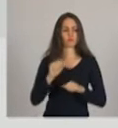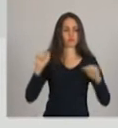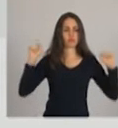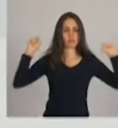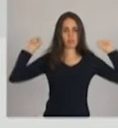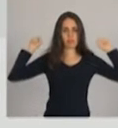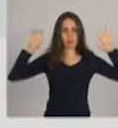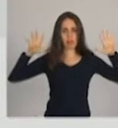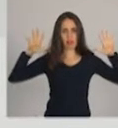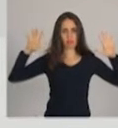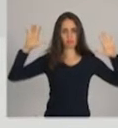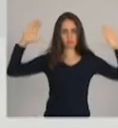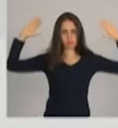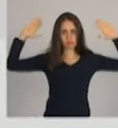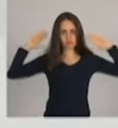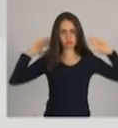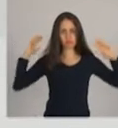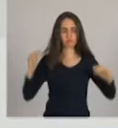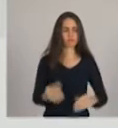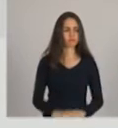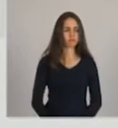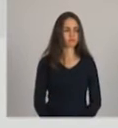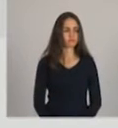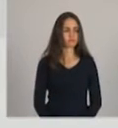claro atrás.